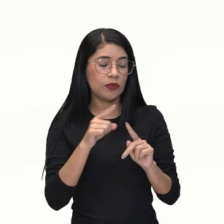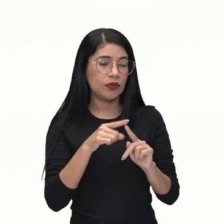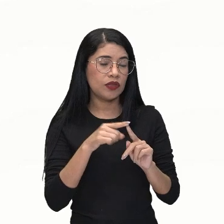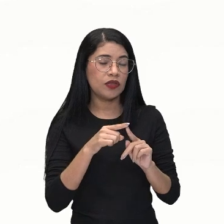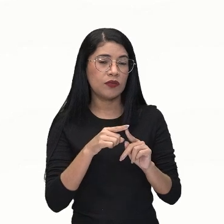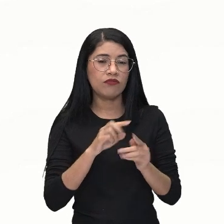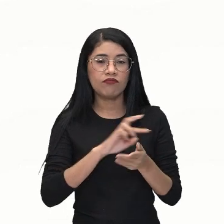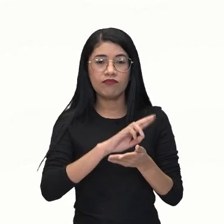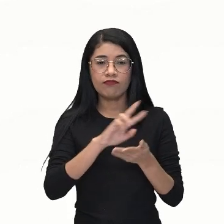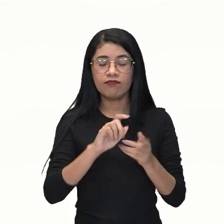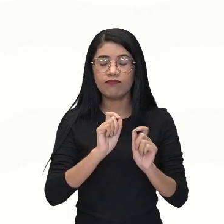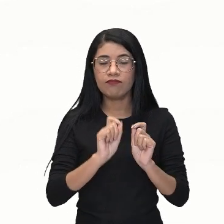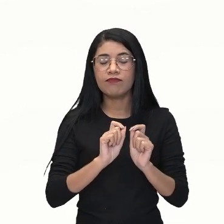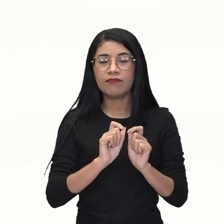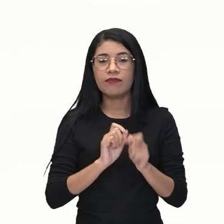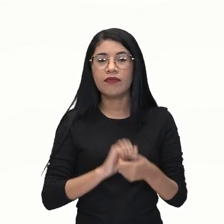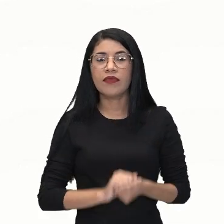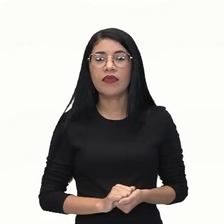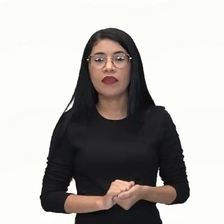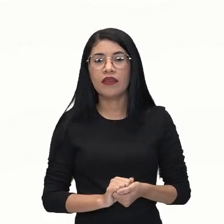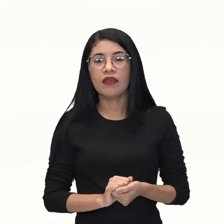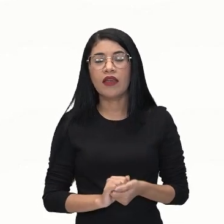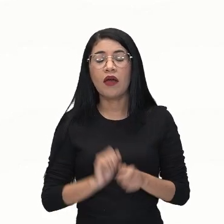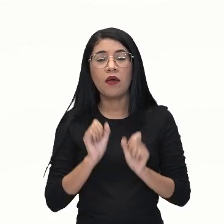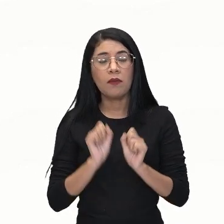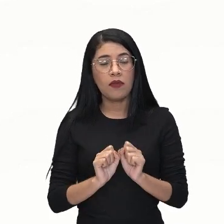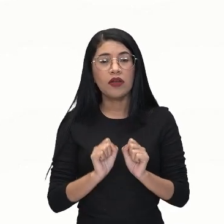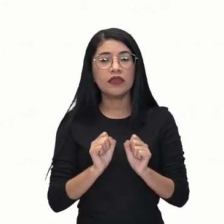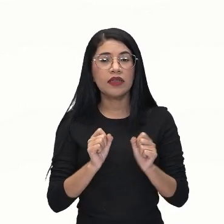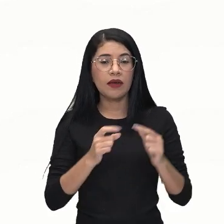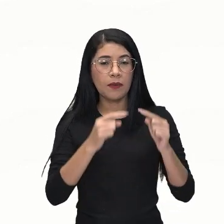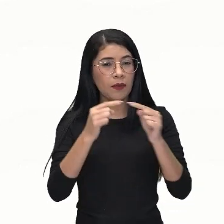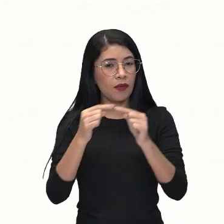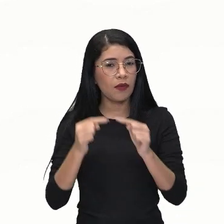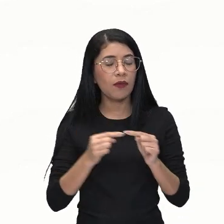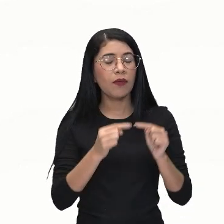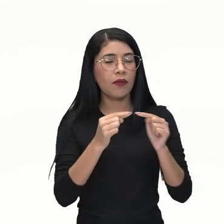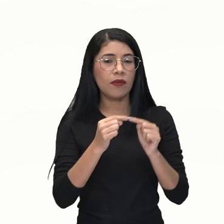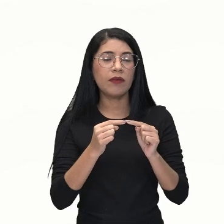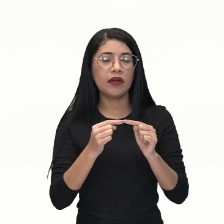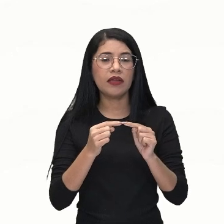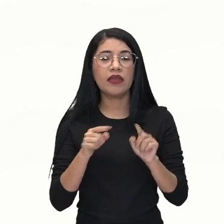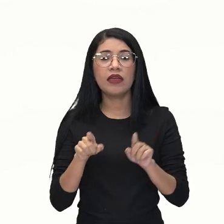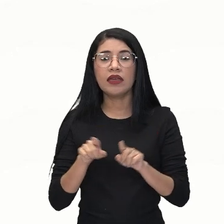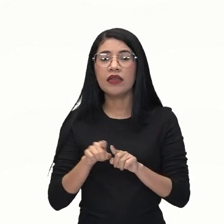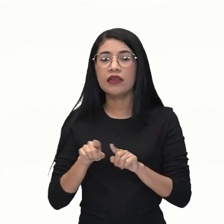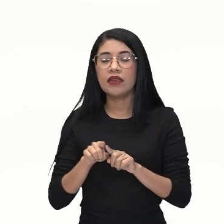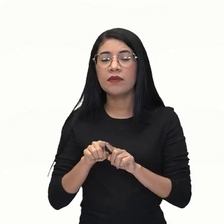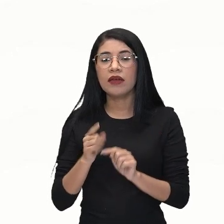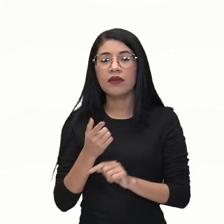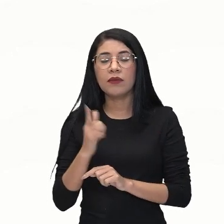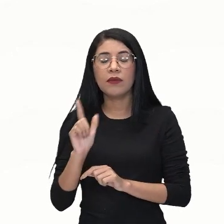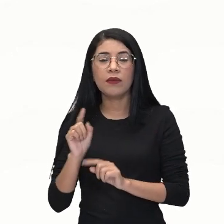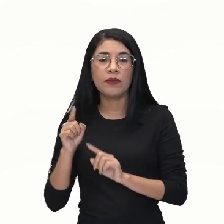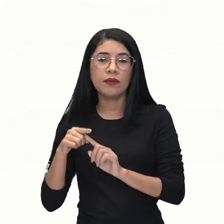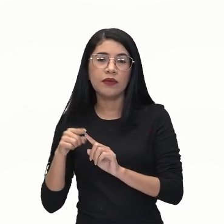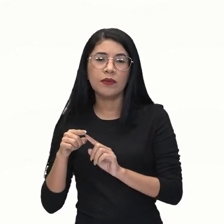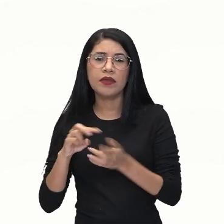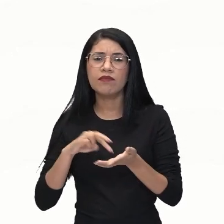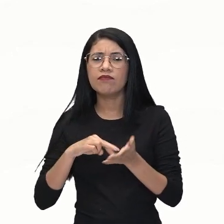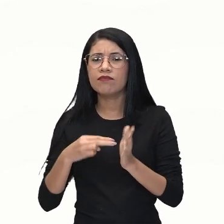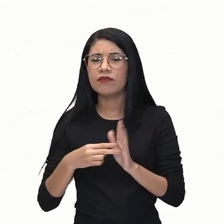tem, as grandezas que podem ser diretamente proporcionais. O que são